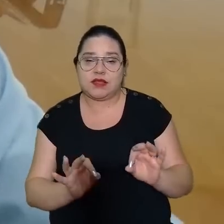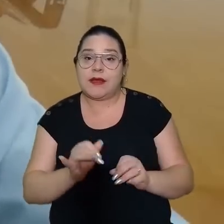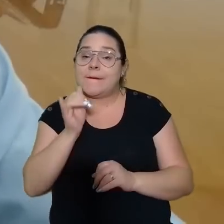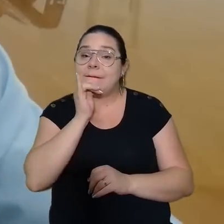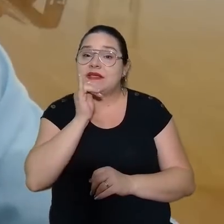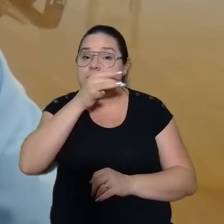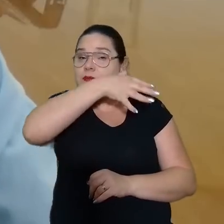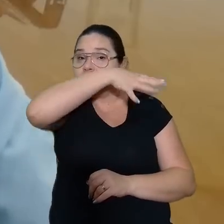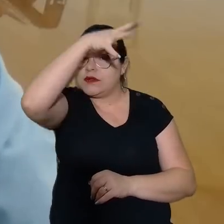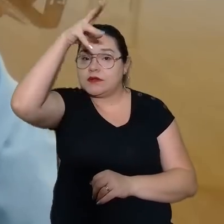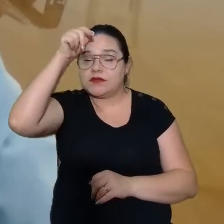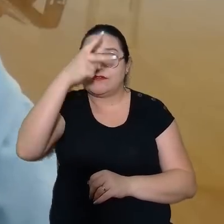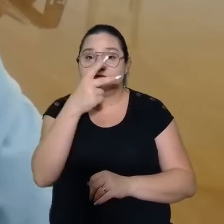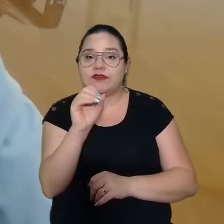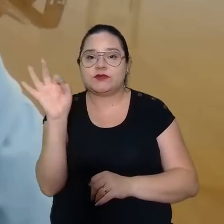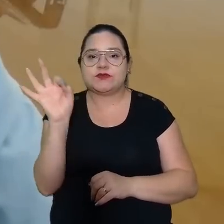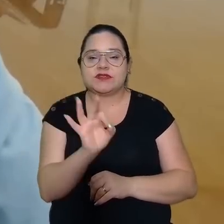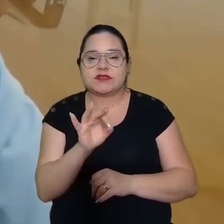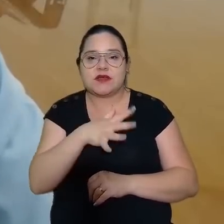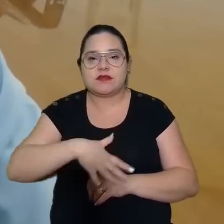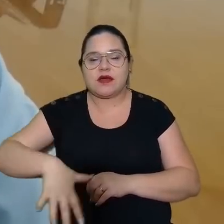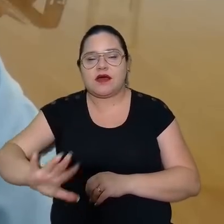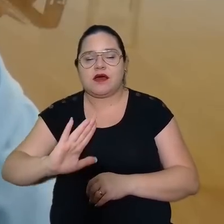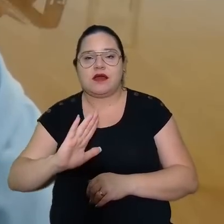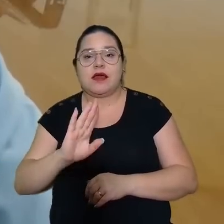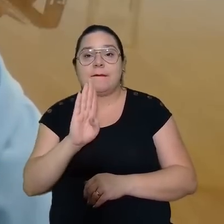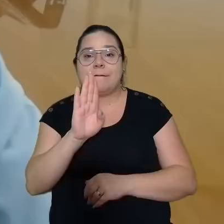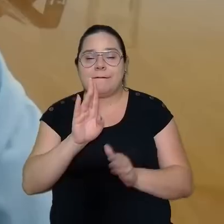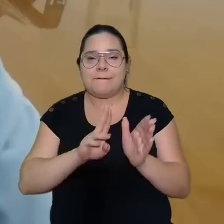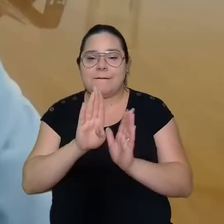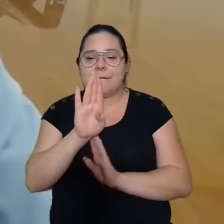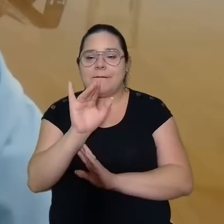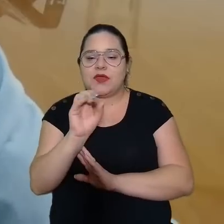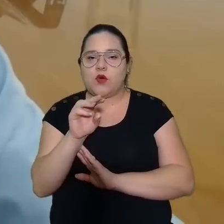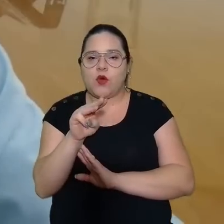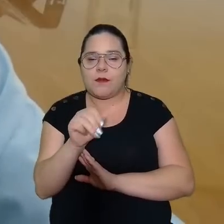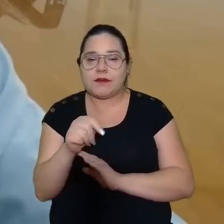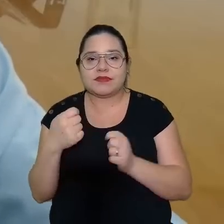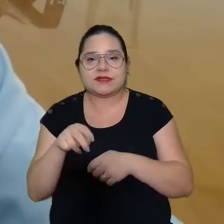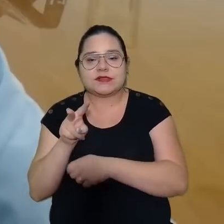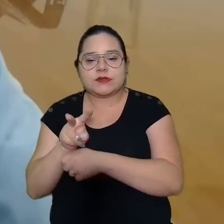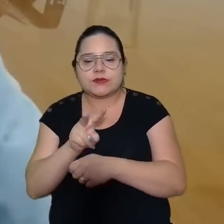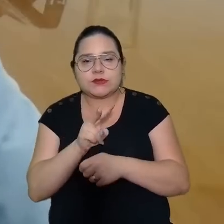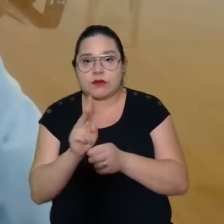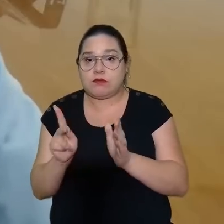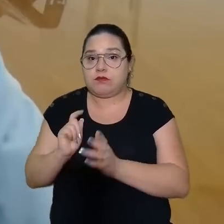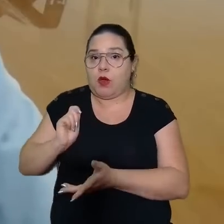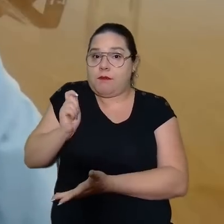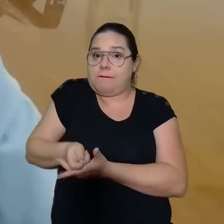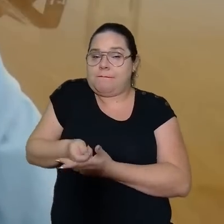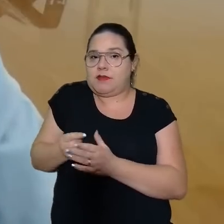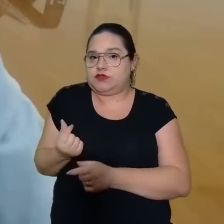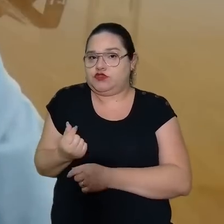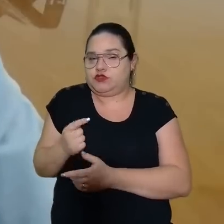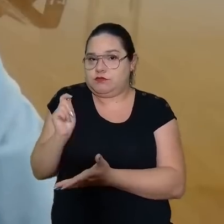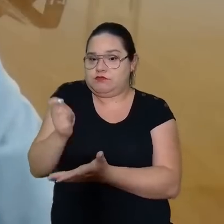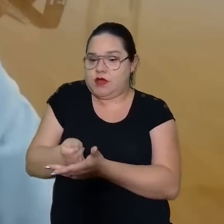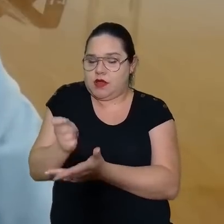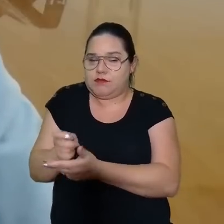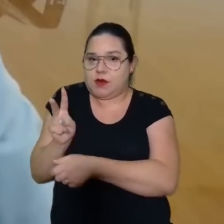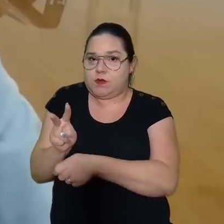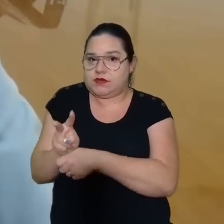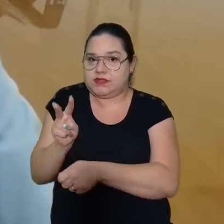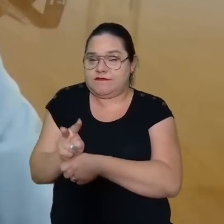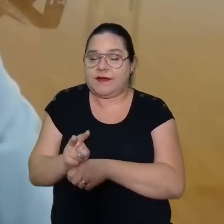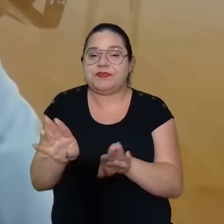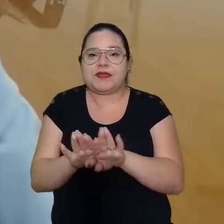20% da área produtiva dele, ele tem que conservar as suas custas, fora toda a parte de mata